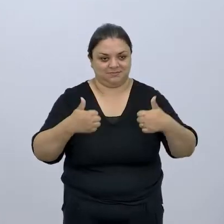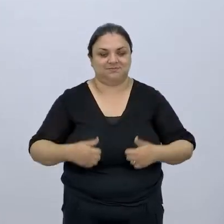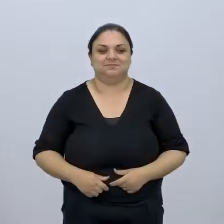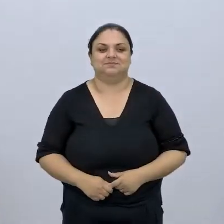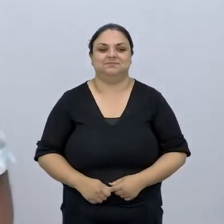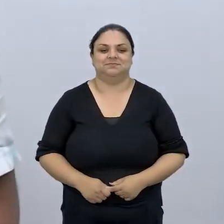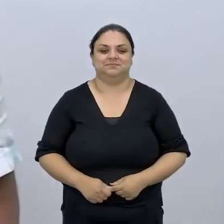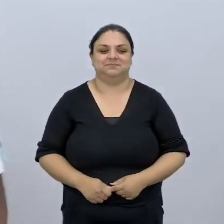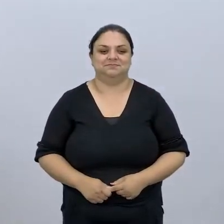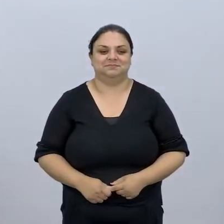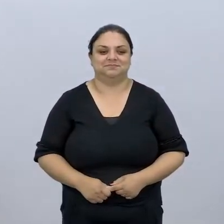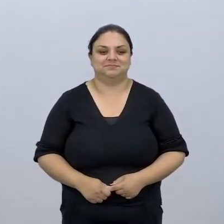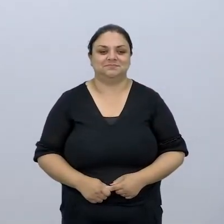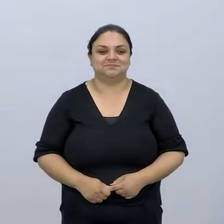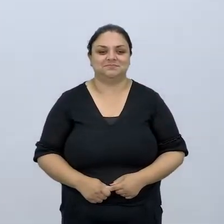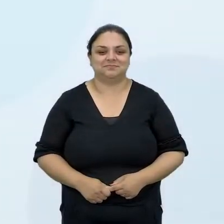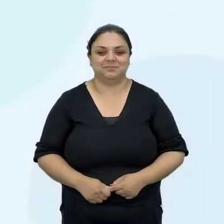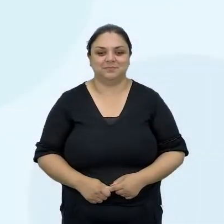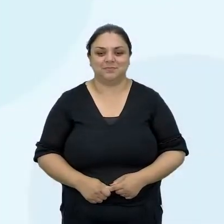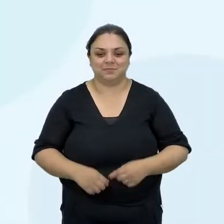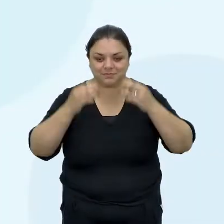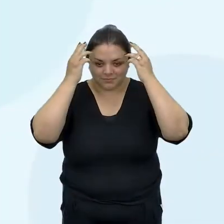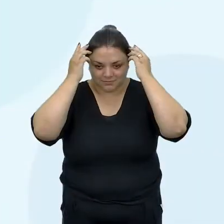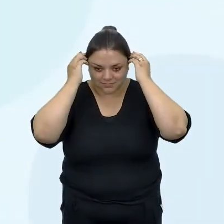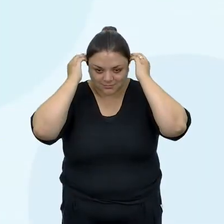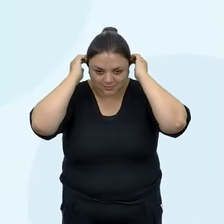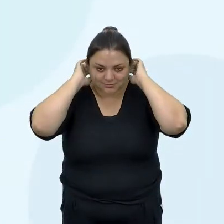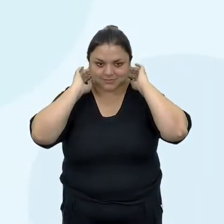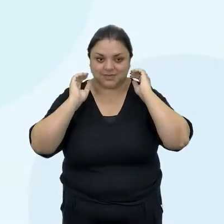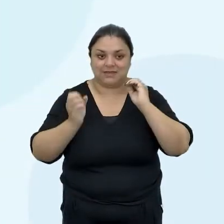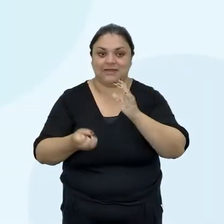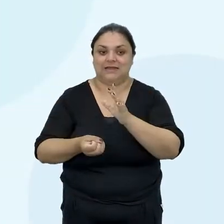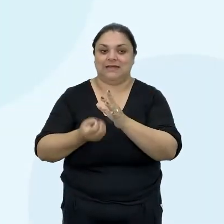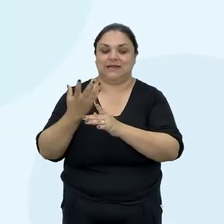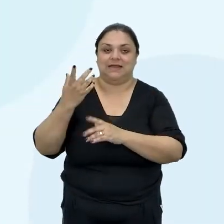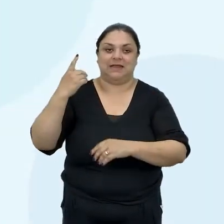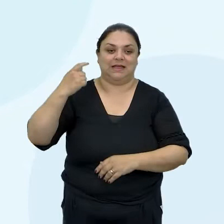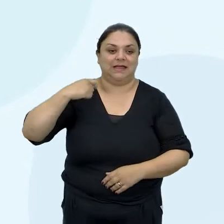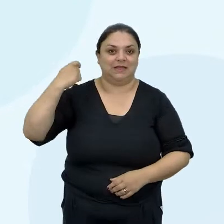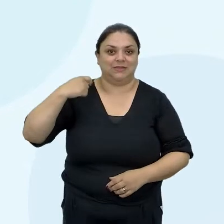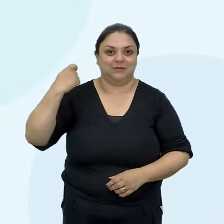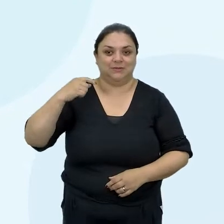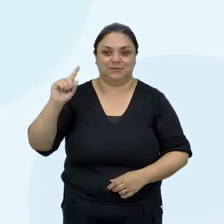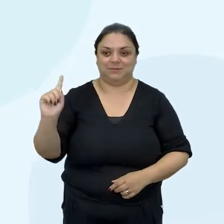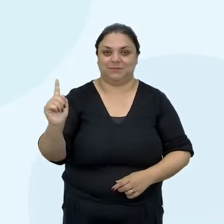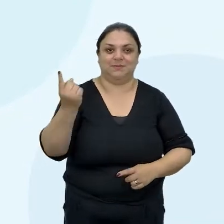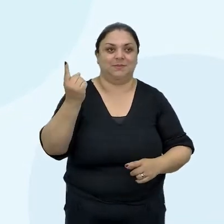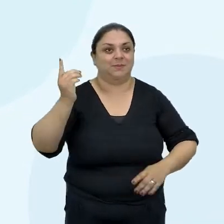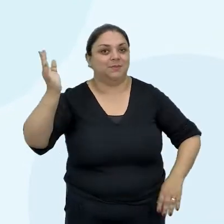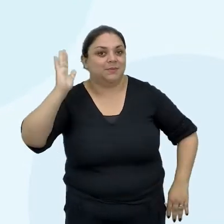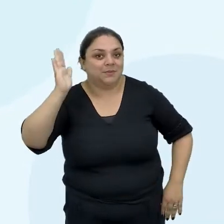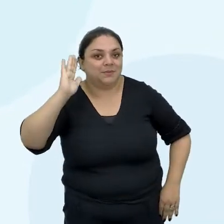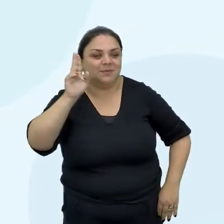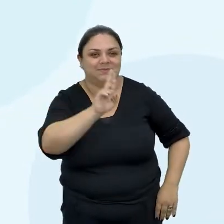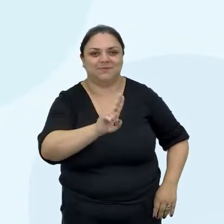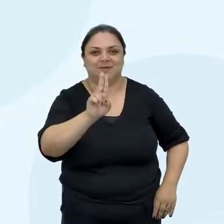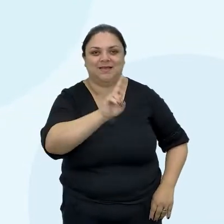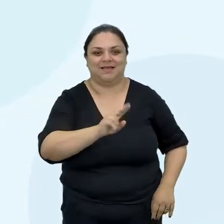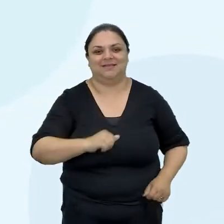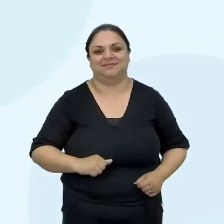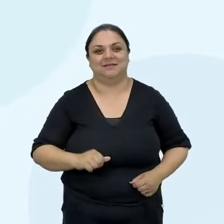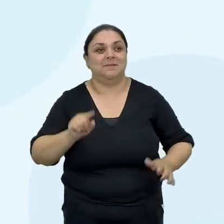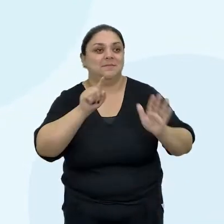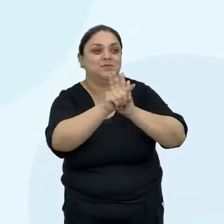lá. Olha só. Criar um ator que cumprimente o usuário, pergunte o nome do